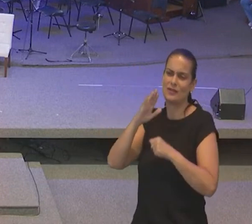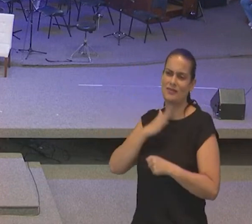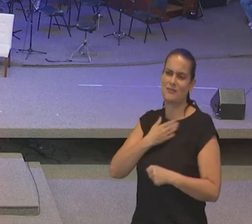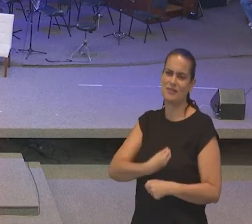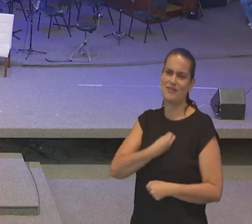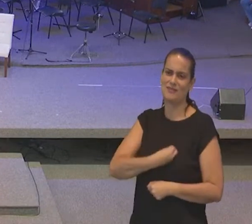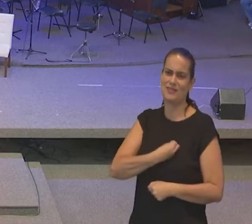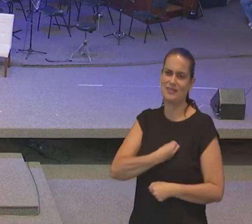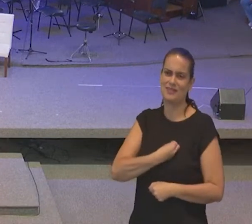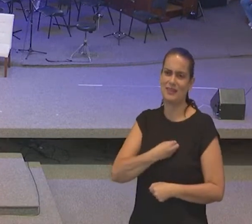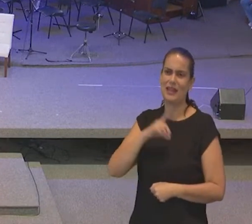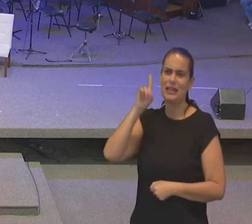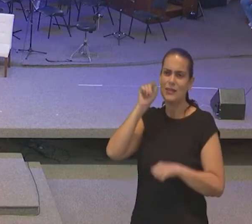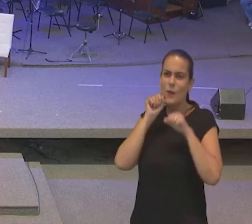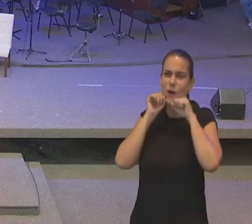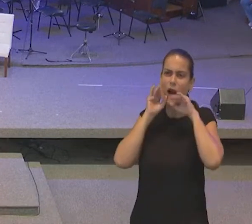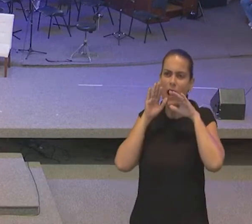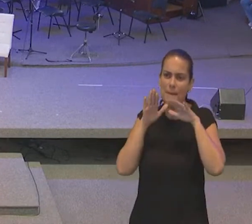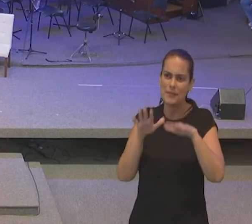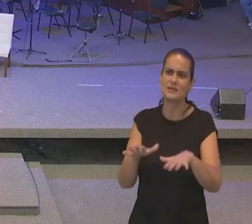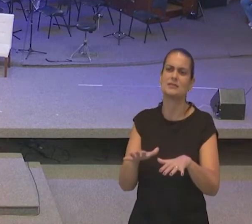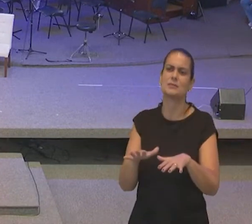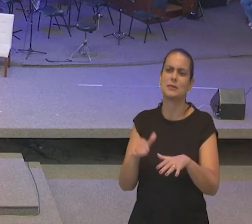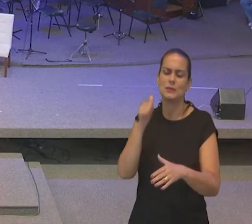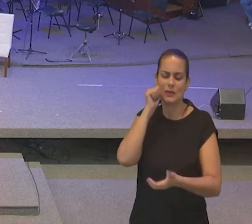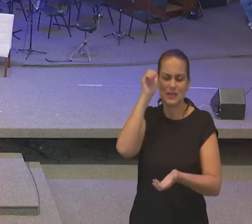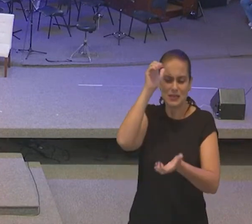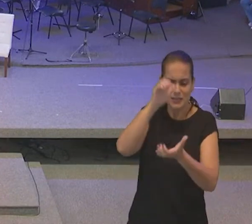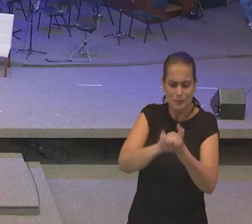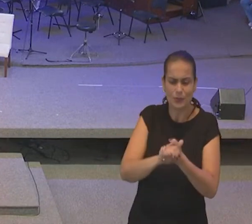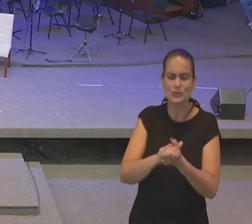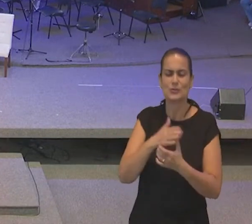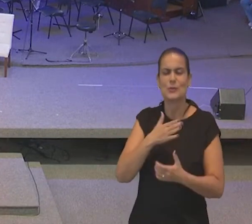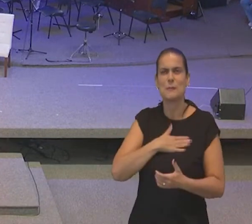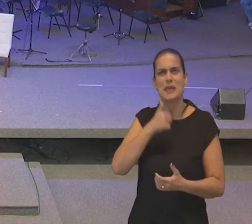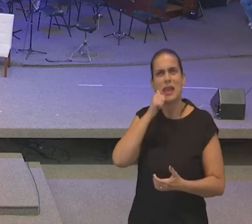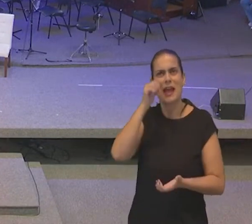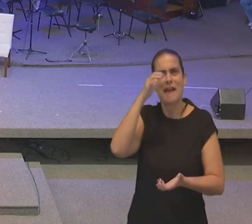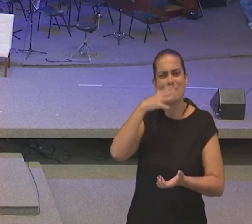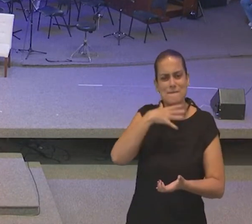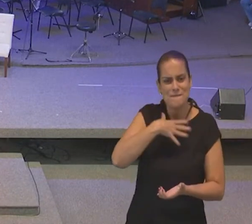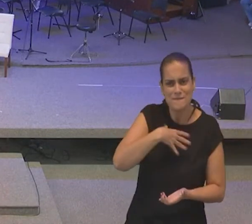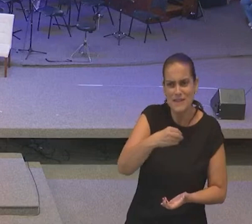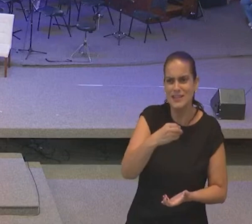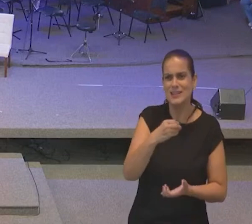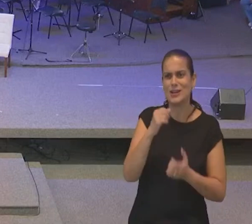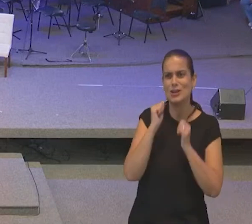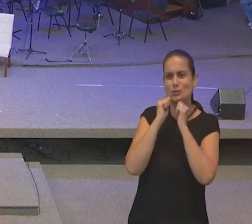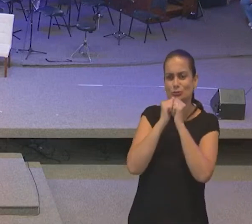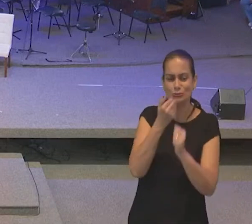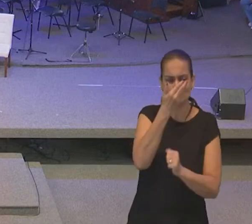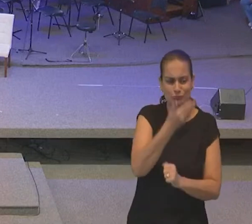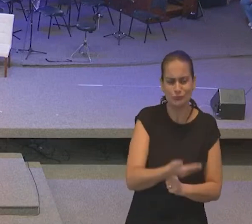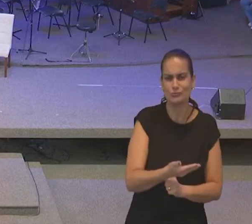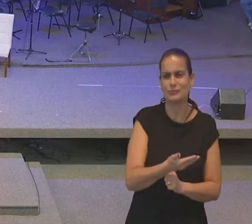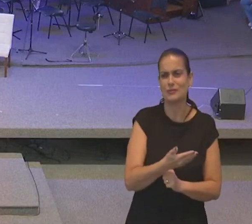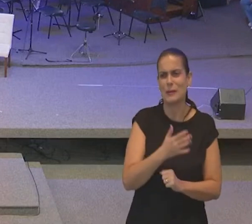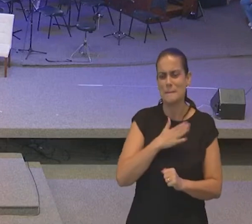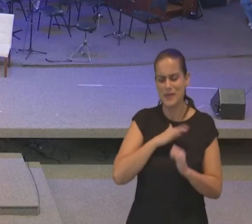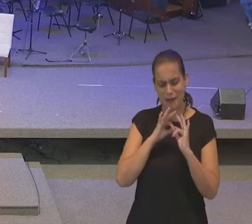quanto Deus tem me abençoado com minha esposa, com minha filhinha, com o Senhor, mestre, com minha